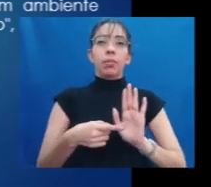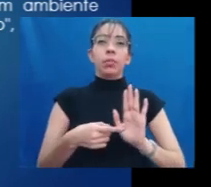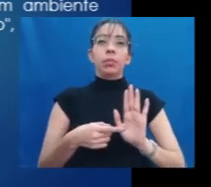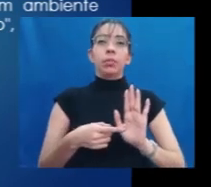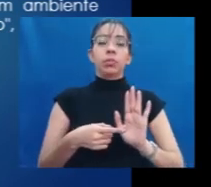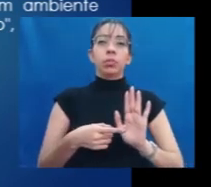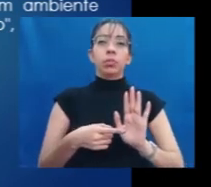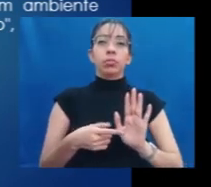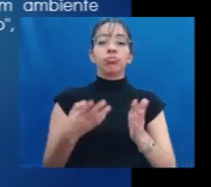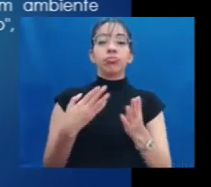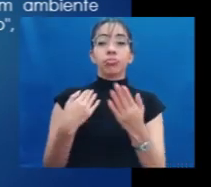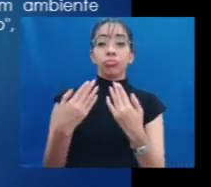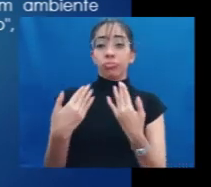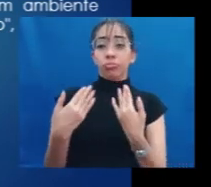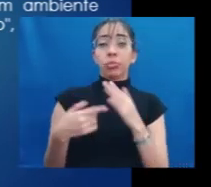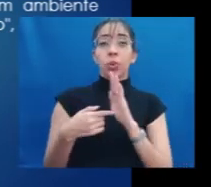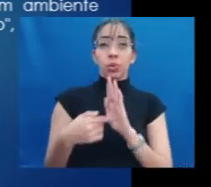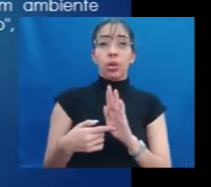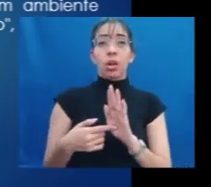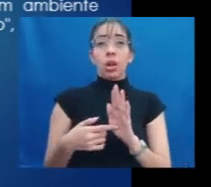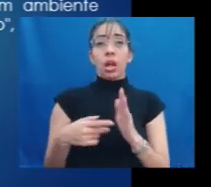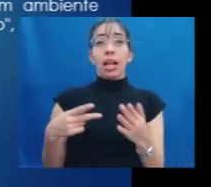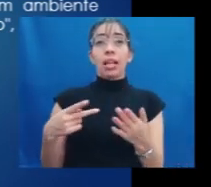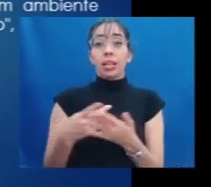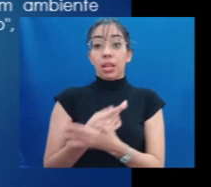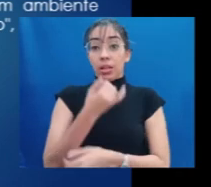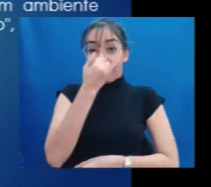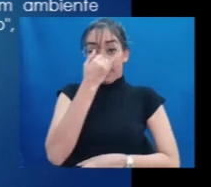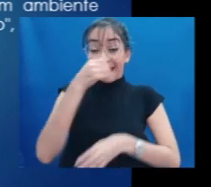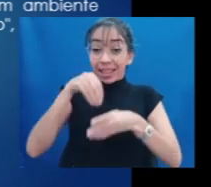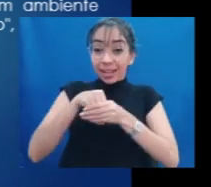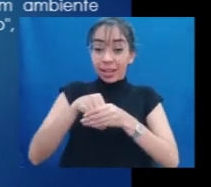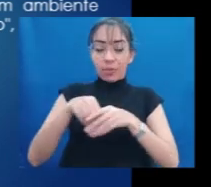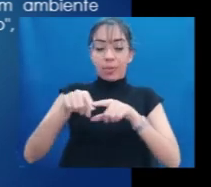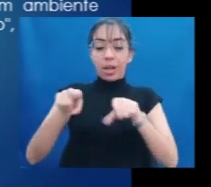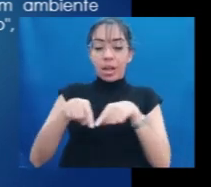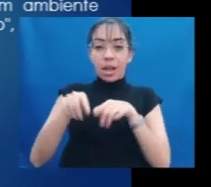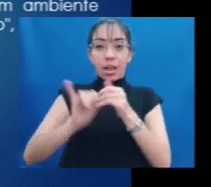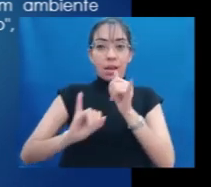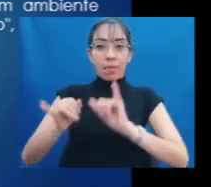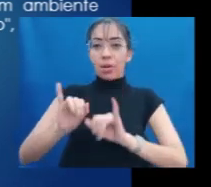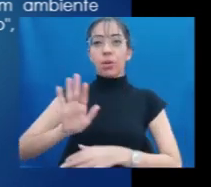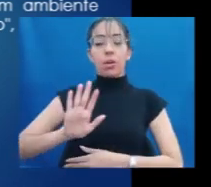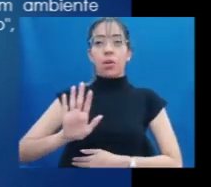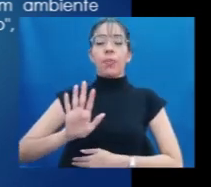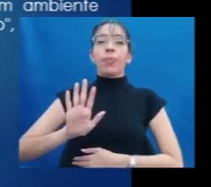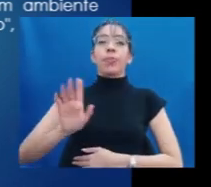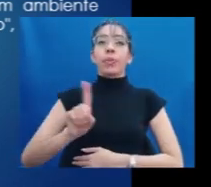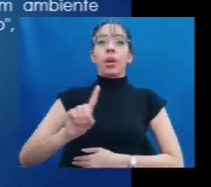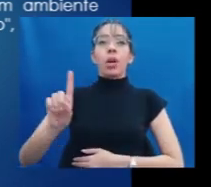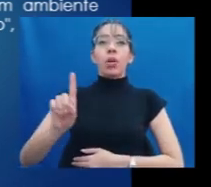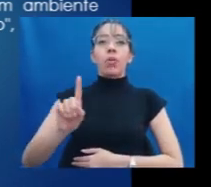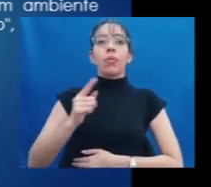Bem, gente, esse caso aqui eu trouxe para comentar com vocês, ele na realidade não foi um acidente de laboratório,